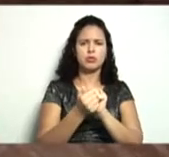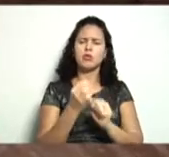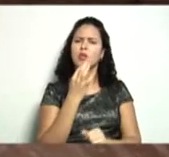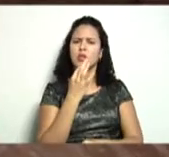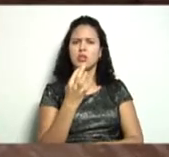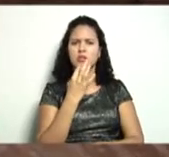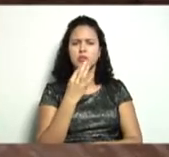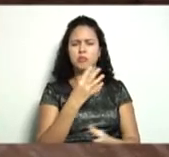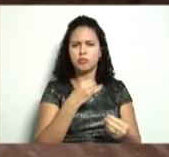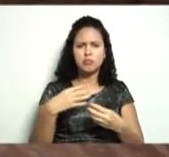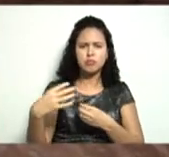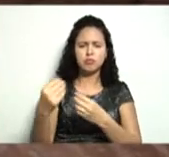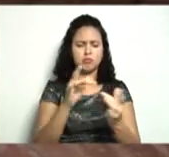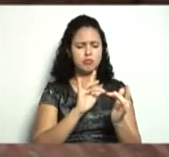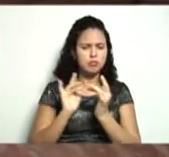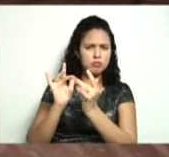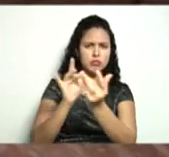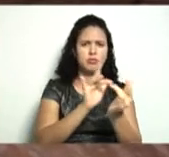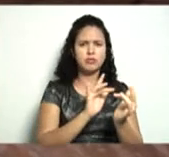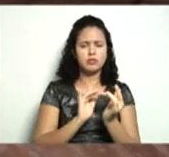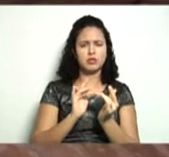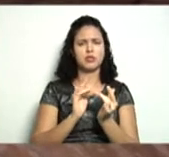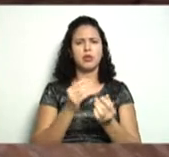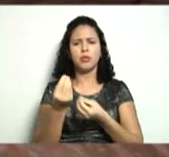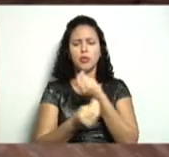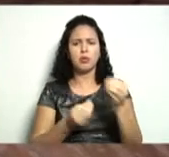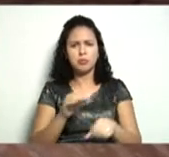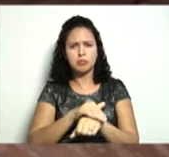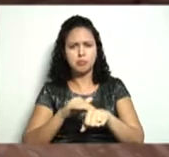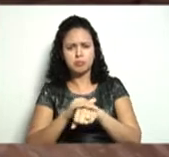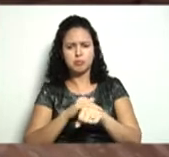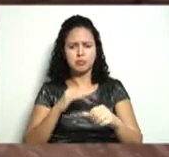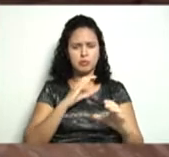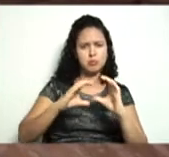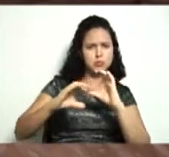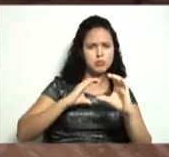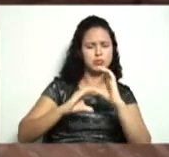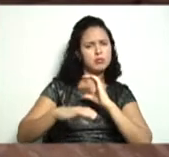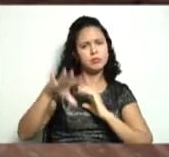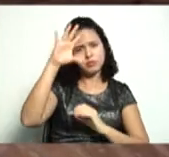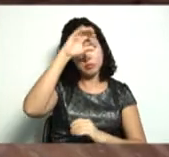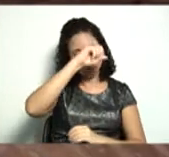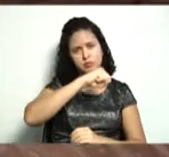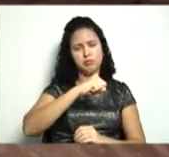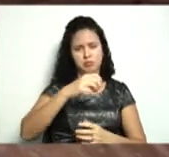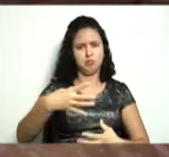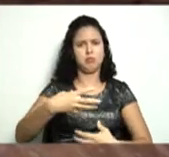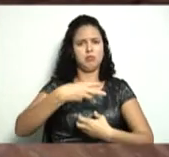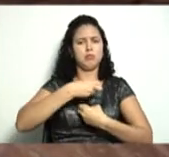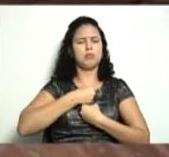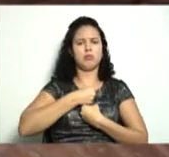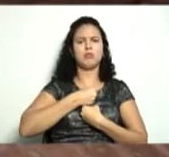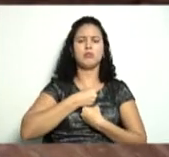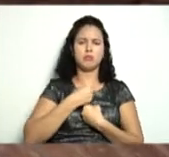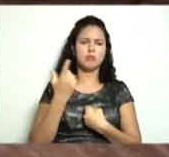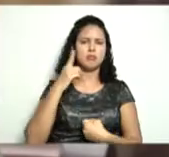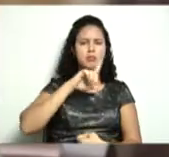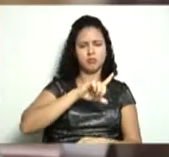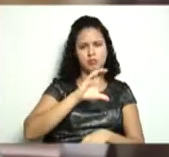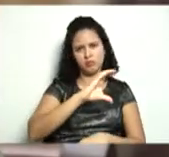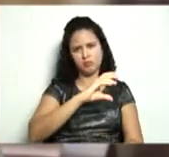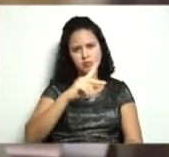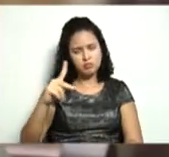muita a realidade, a gente aprende a lidar com as pessoas. Esse é um aprendizado que eu, assim, acredito que eu tive com a